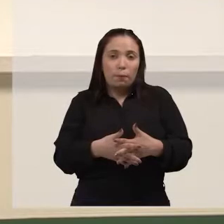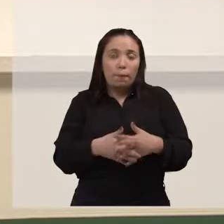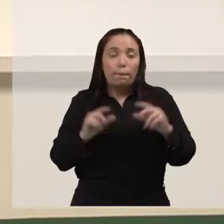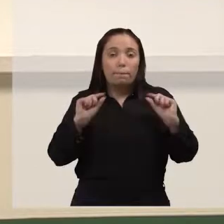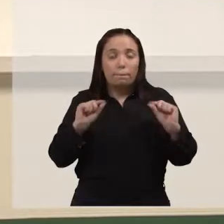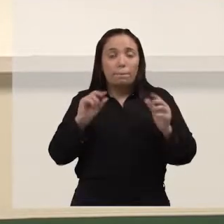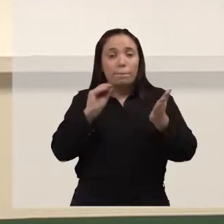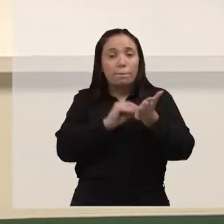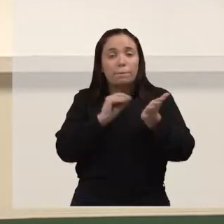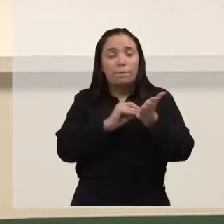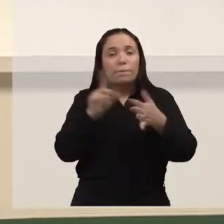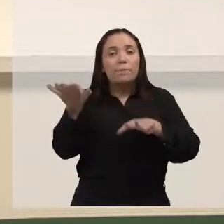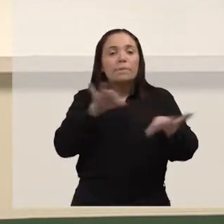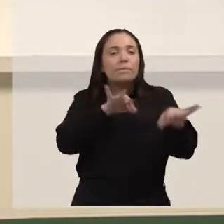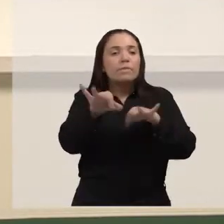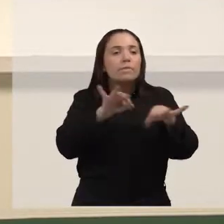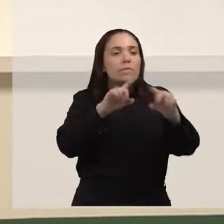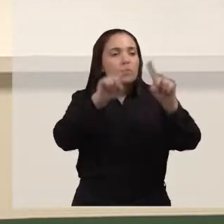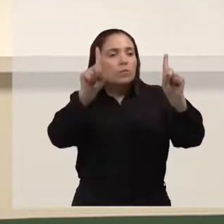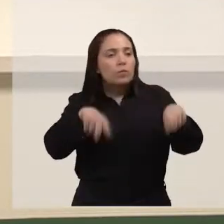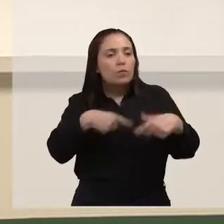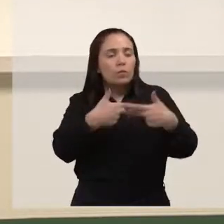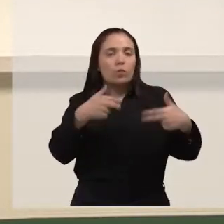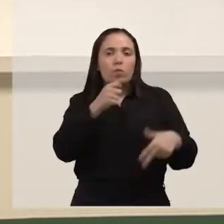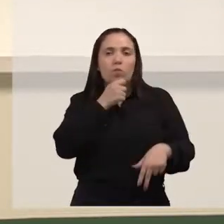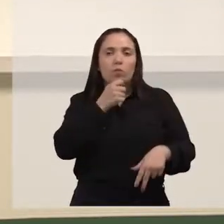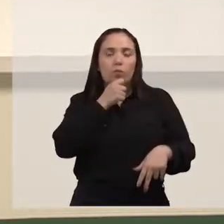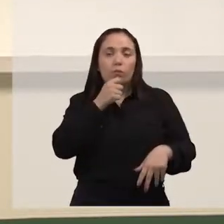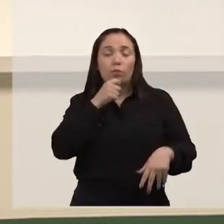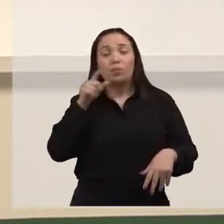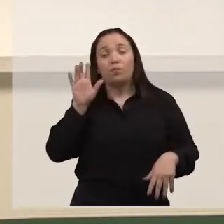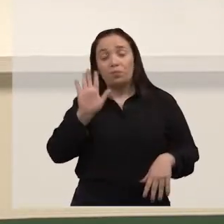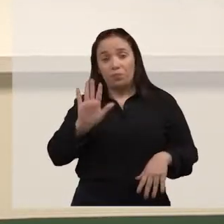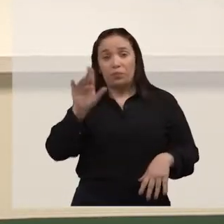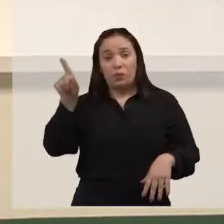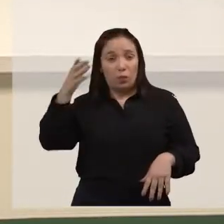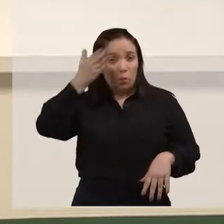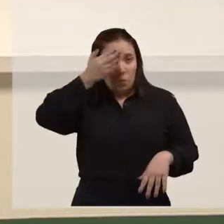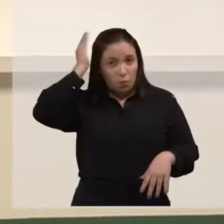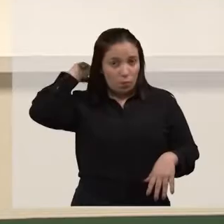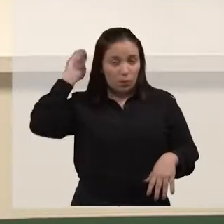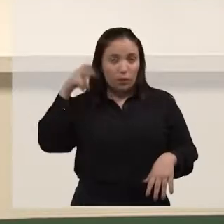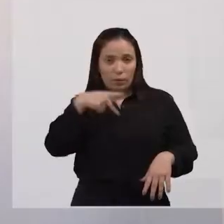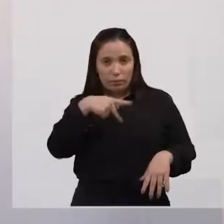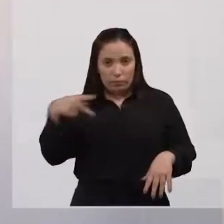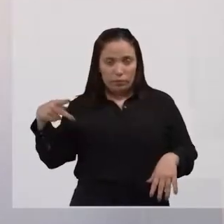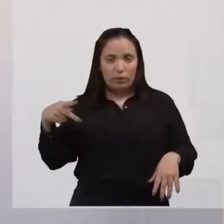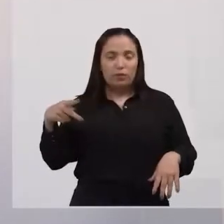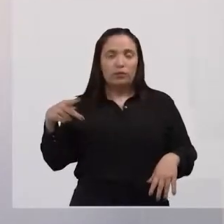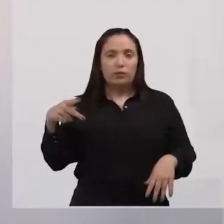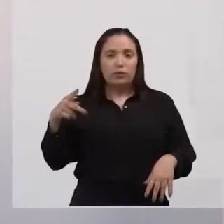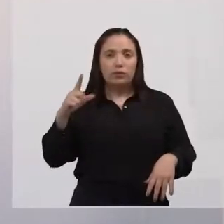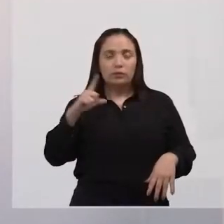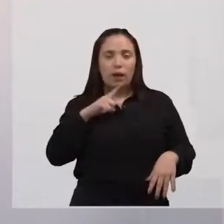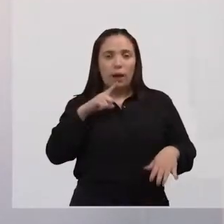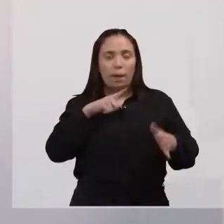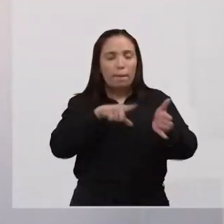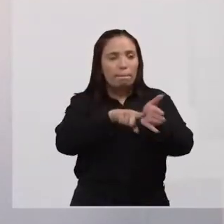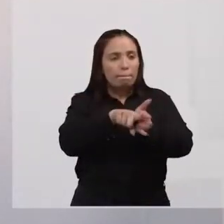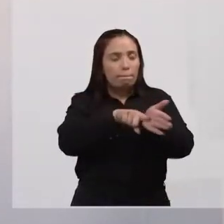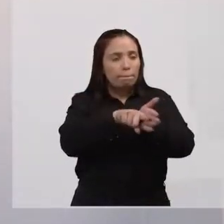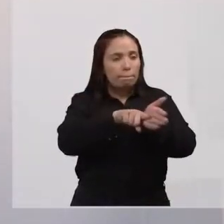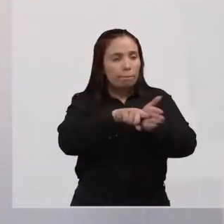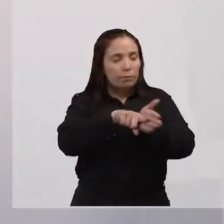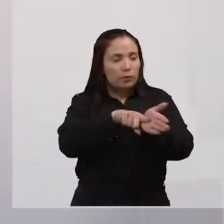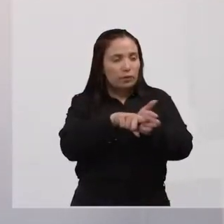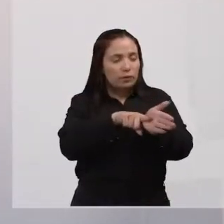estrutura. Sem dúvida. Então, Carlos Frederico, Michel Temer, quando ele receber as últimas pesquisas,